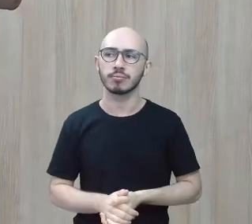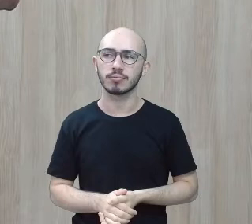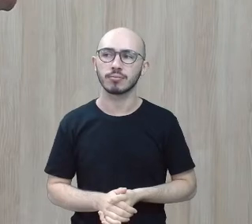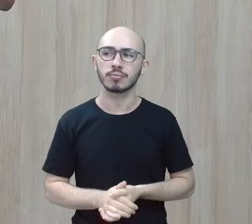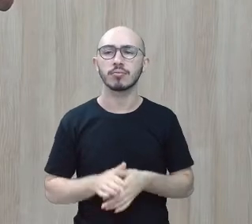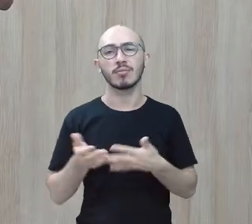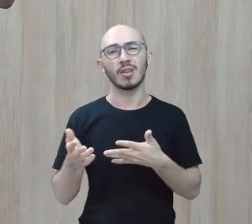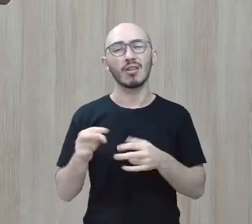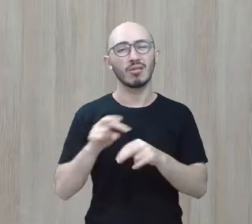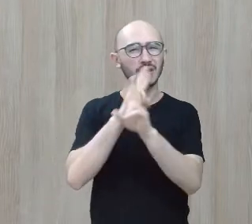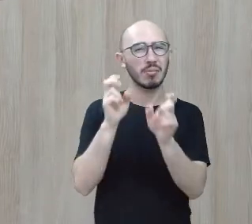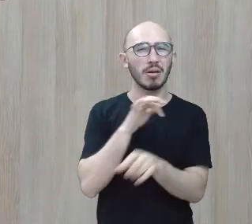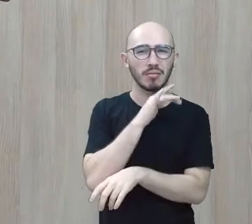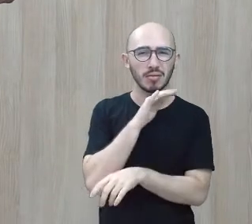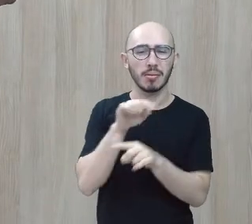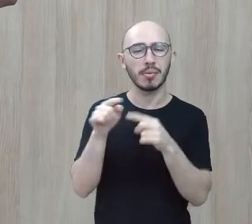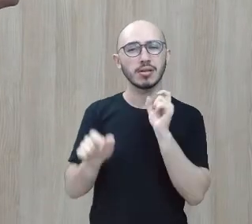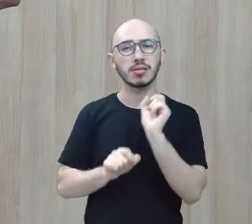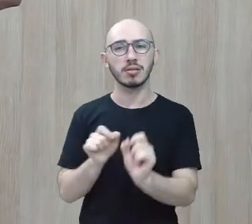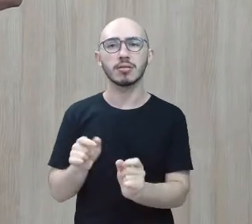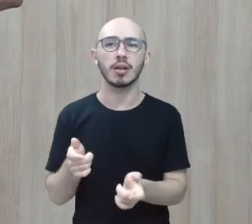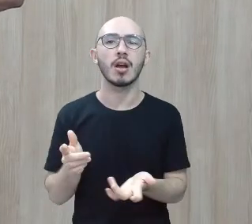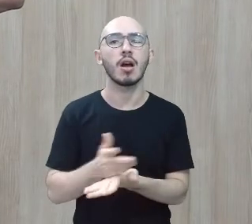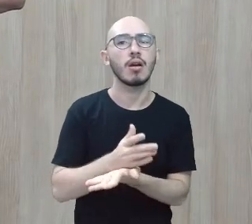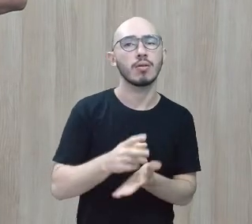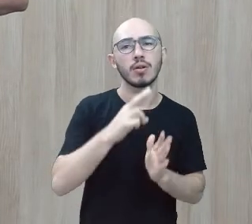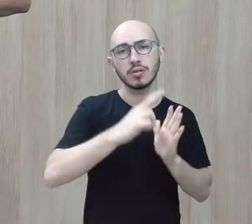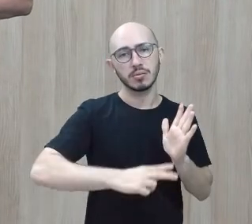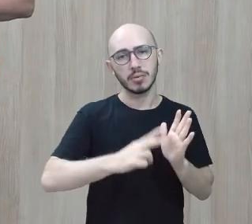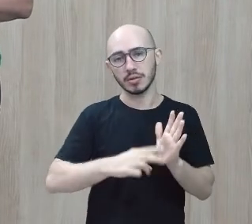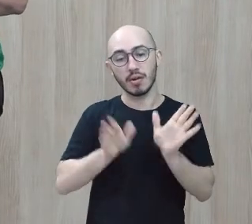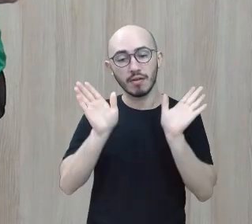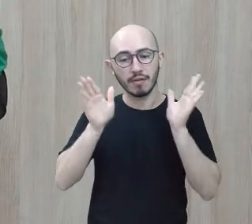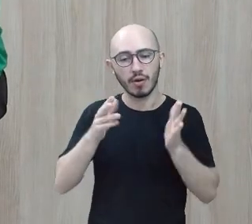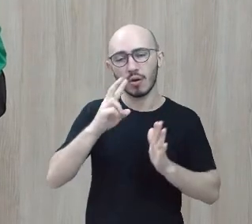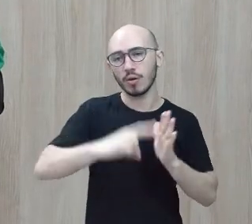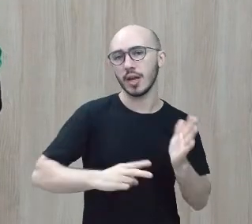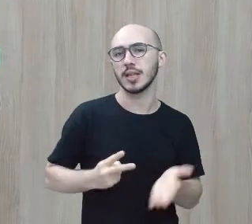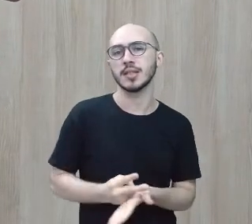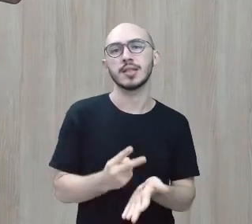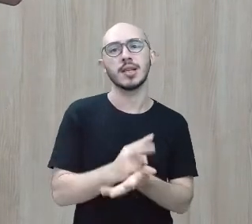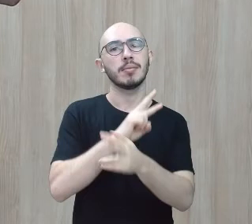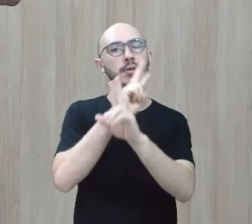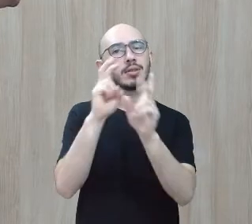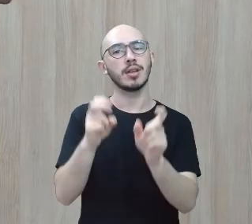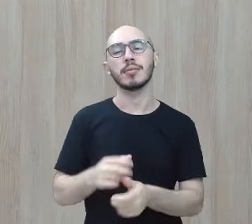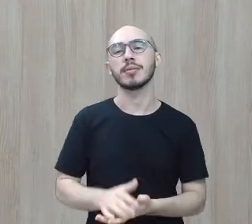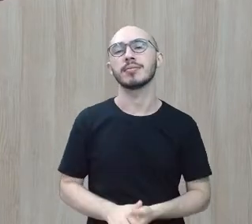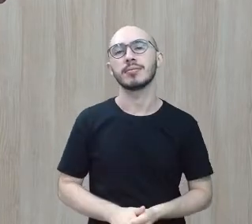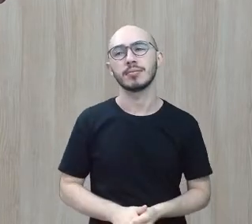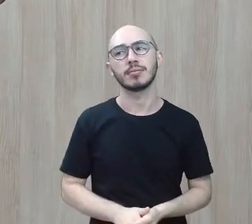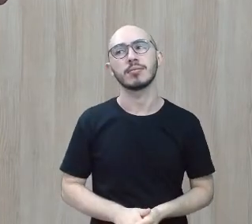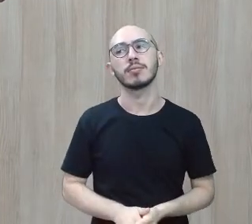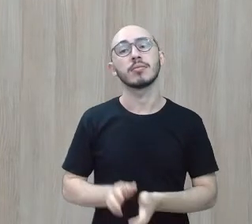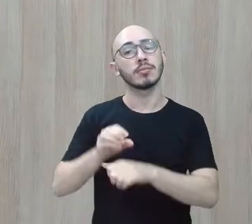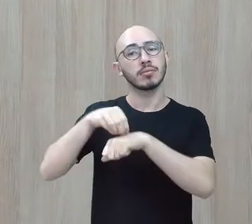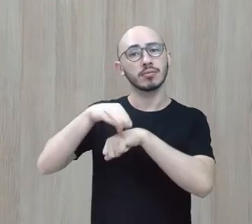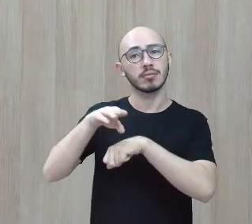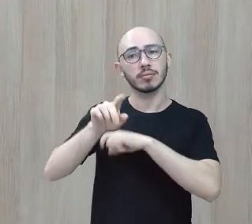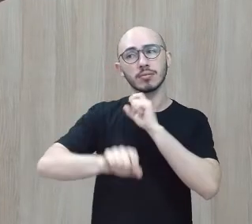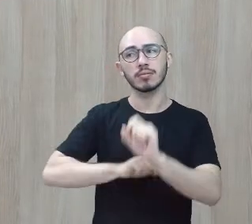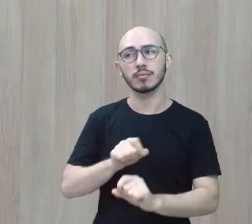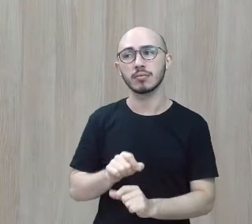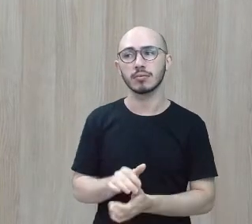tão agradável. Mas tem pessoas que só leem sobre esse tema. Mas o bom mesmo e o conselho, não é, deve ser